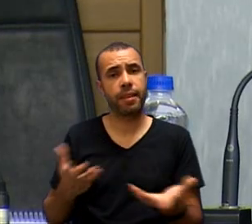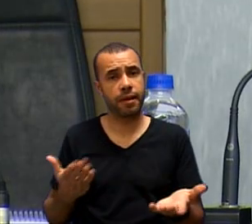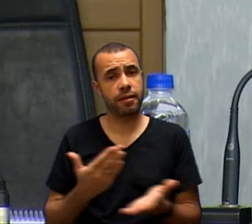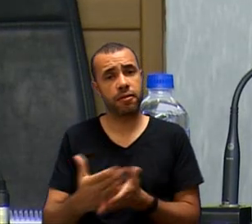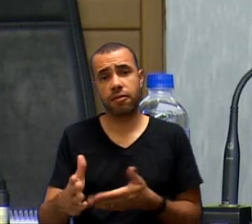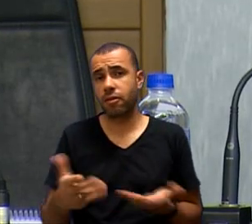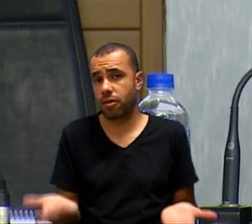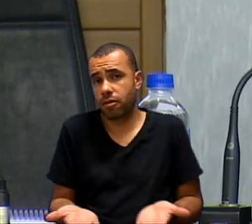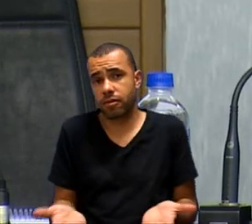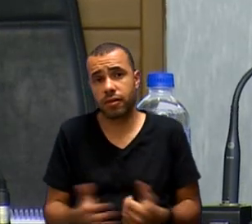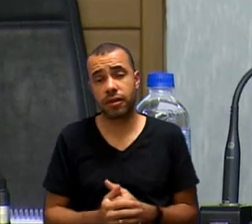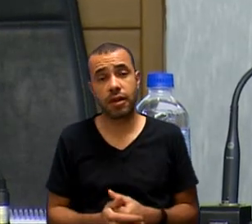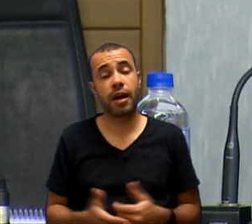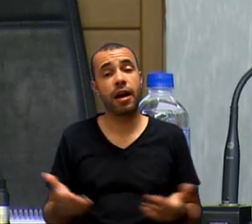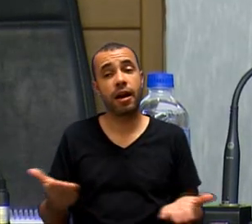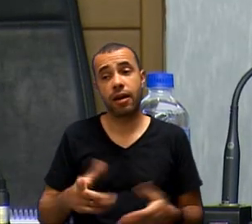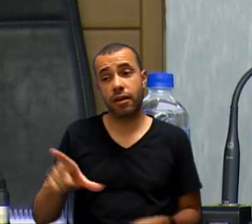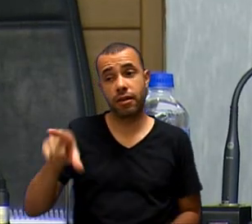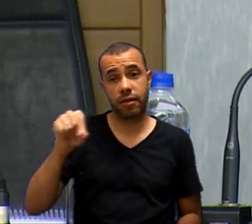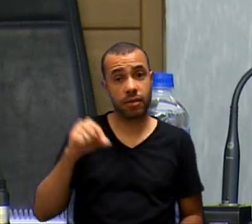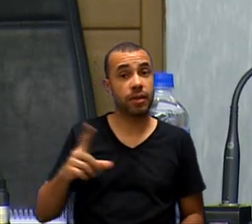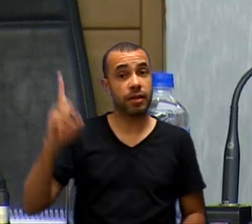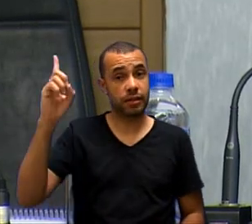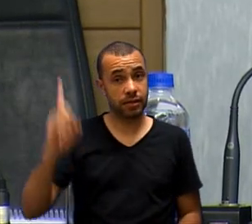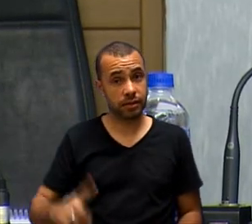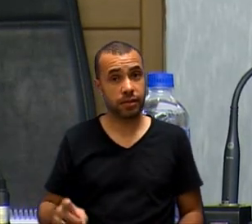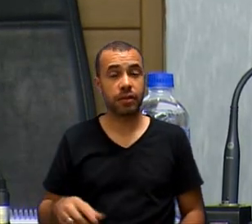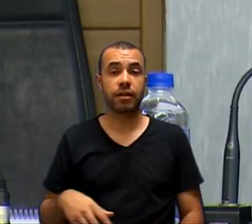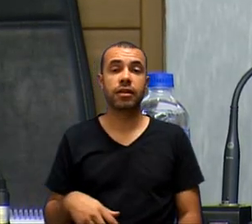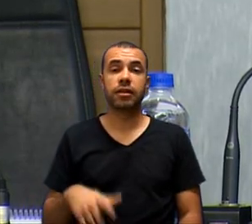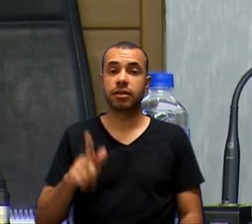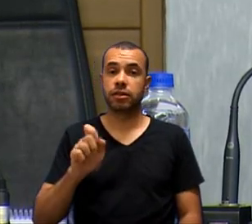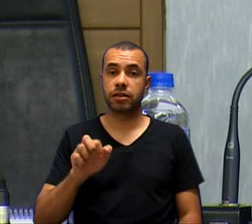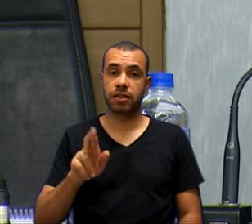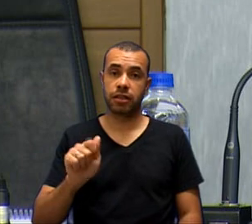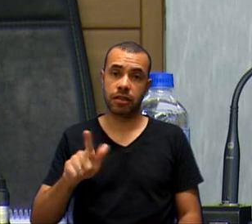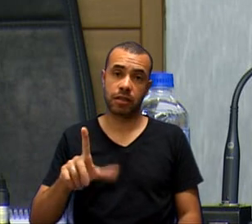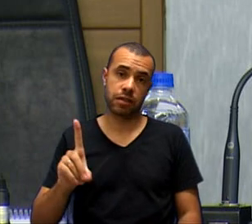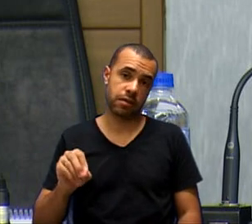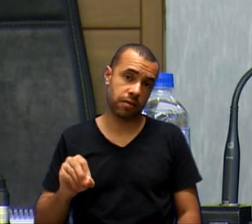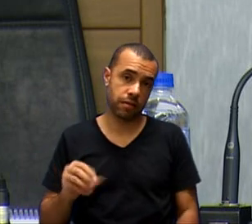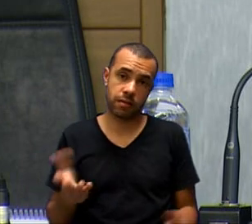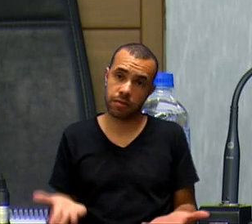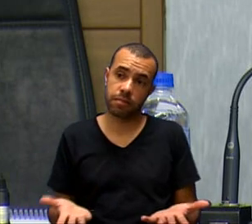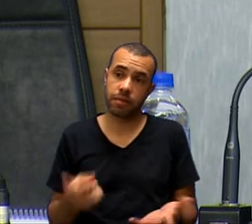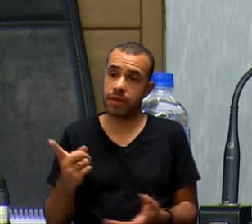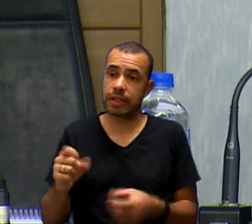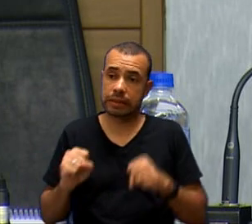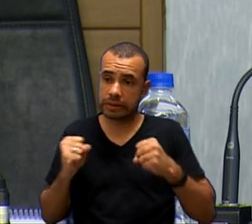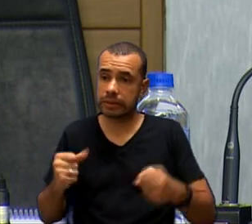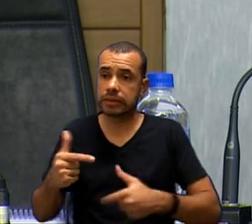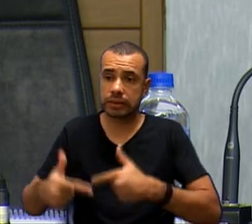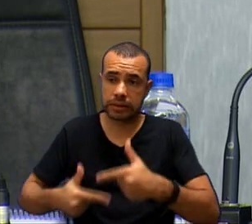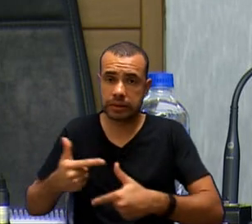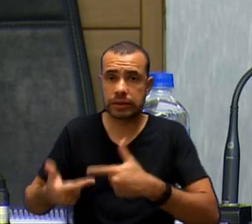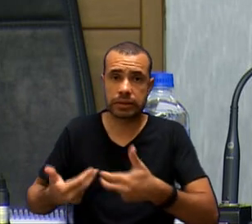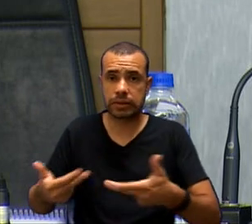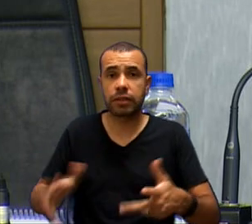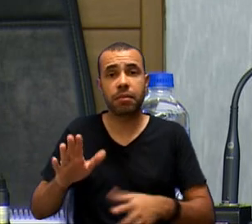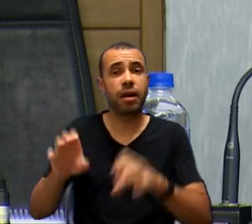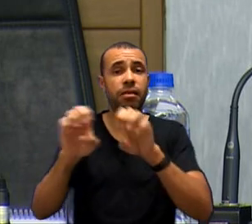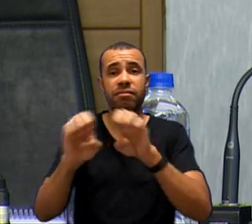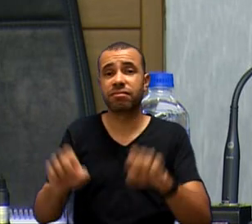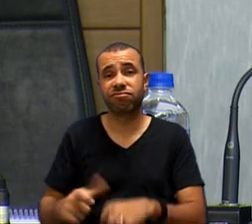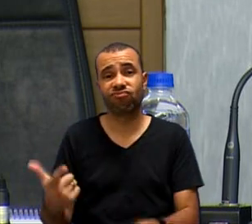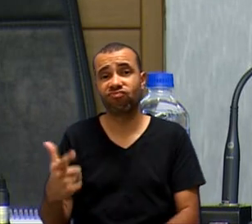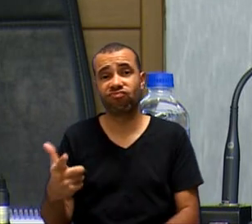nomeado um diretor, agora, há pouco tempo, que é o Geraldo, está tentando fazer alguma coisa, mas muitas vezes é inócuo, porque não tem uma estrutura. Não,